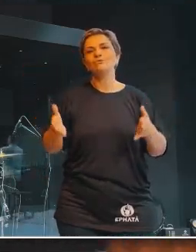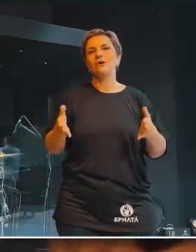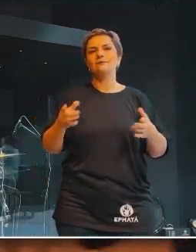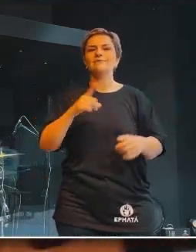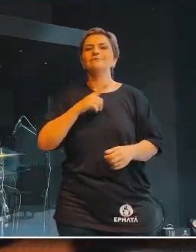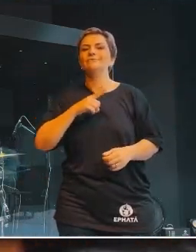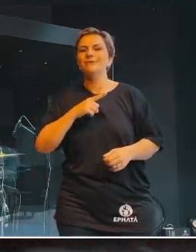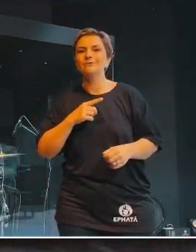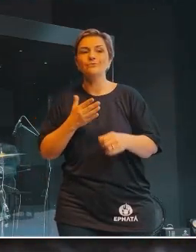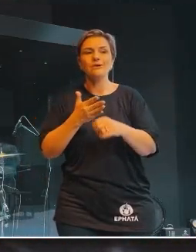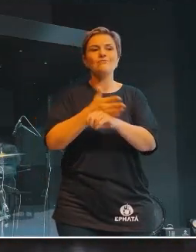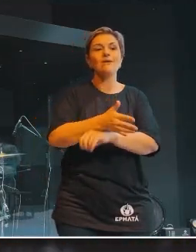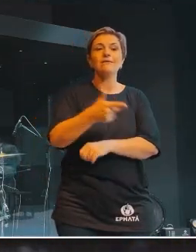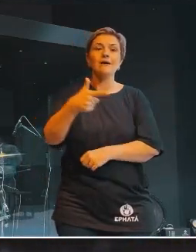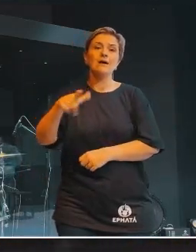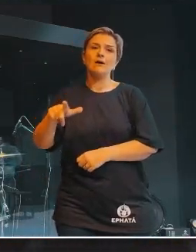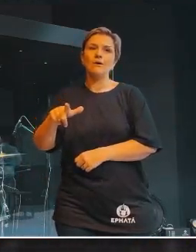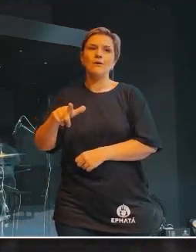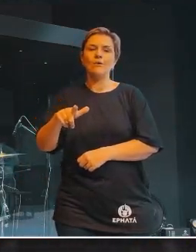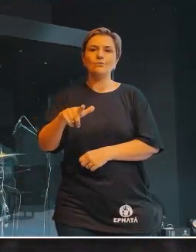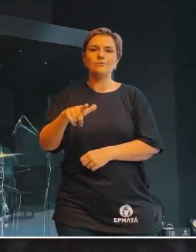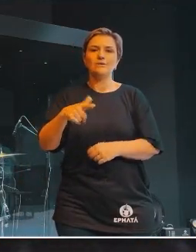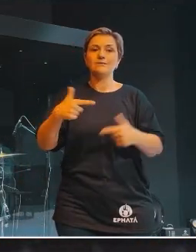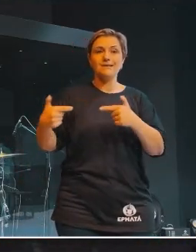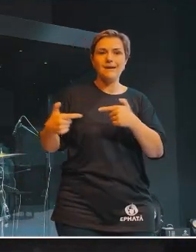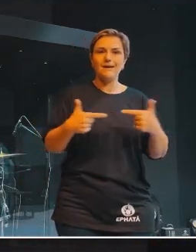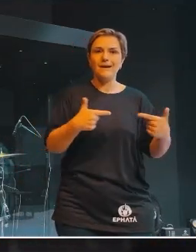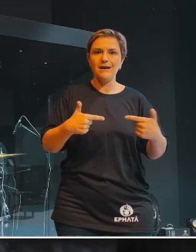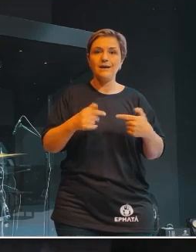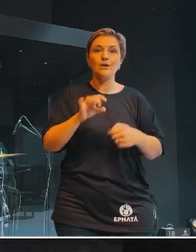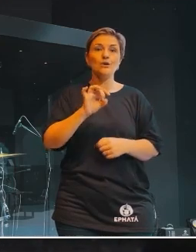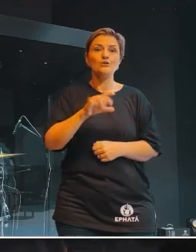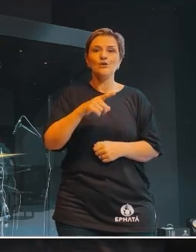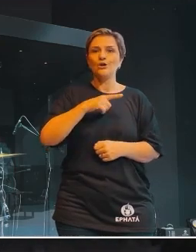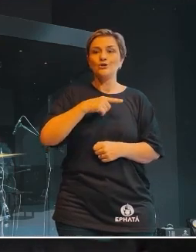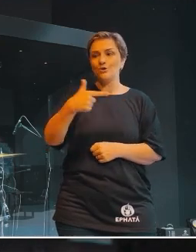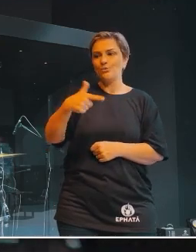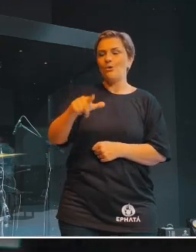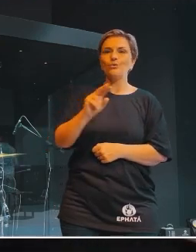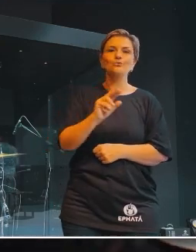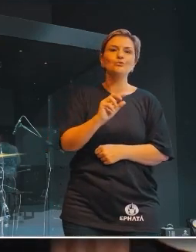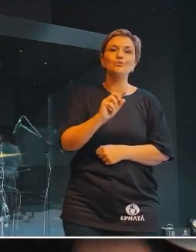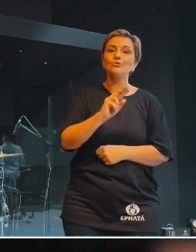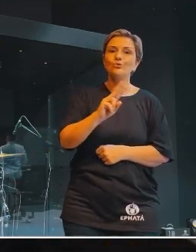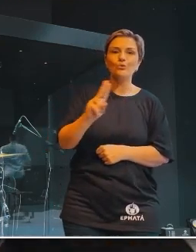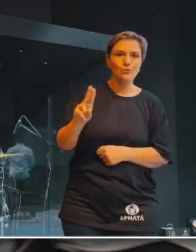tendo que enfrentar outras guerras. Elas só tinham um outro nome, sim ou não?